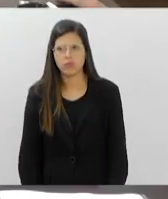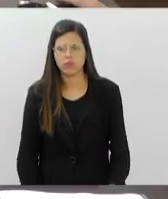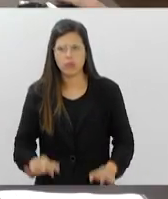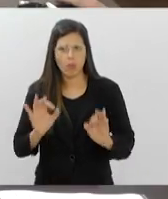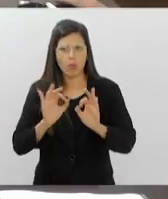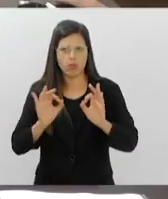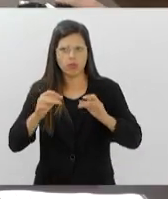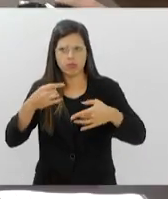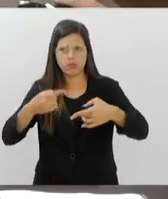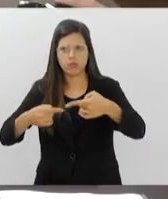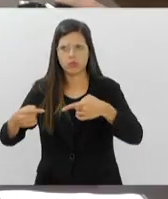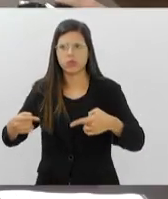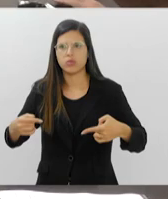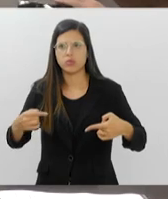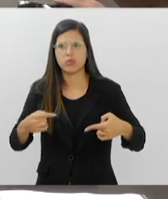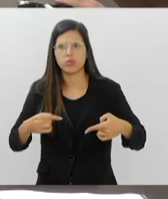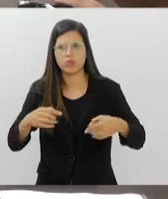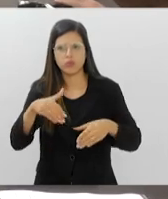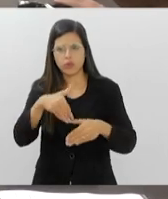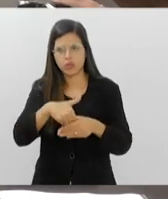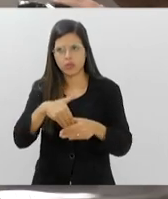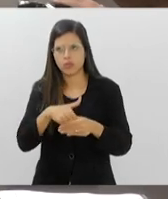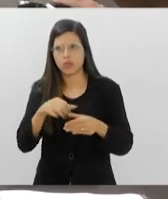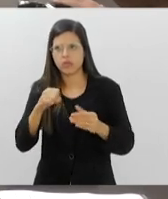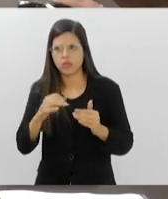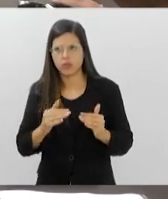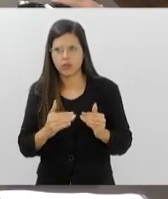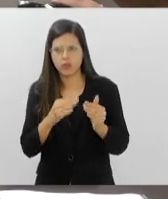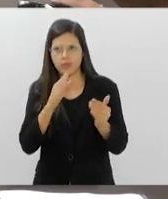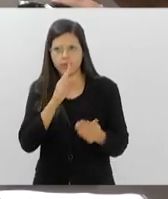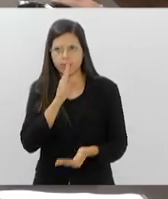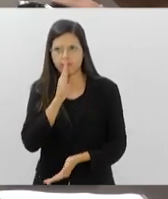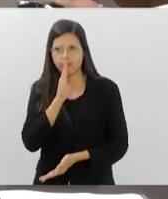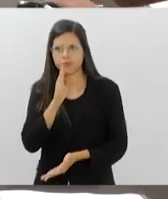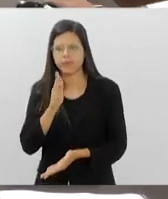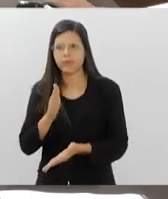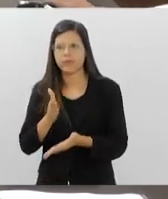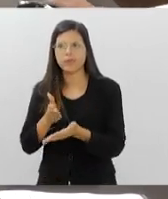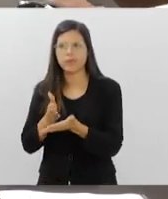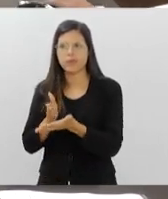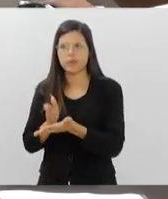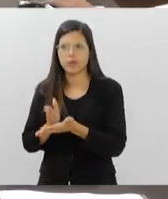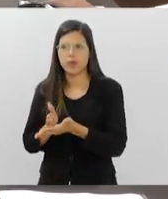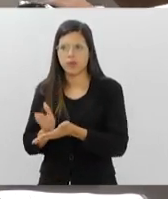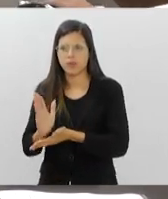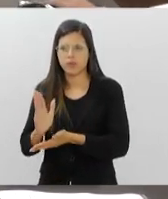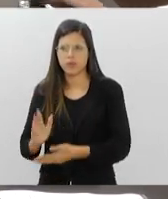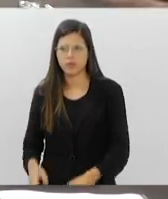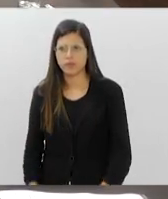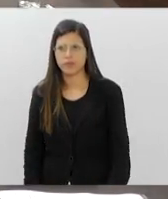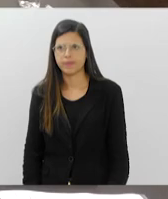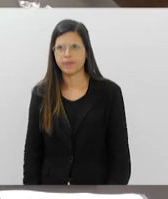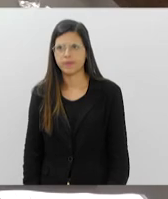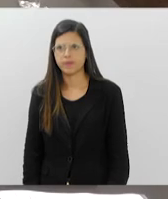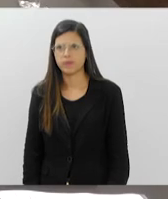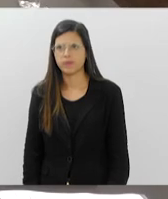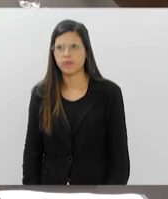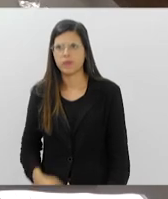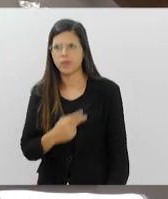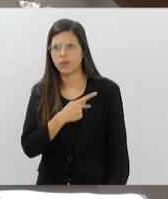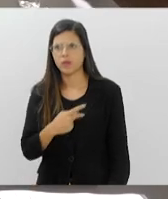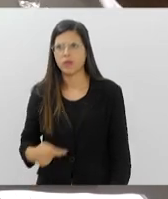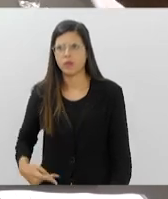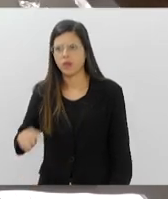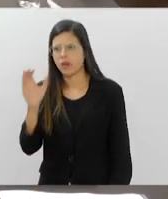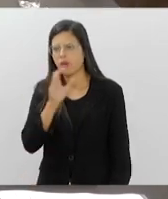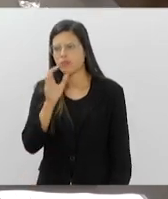Não havendo quem queira discutir. Em votação. Os senhores que aprovam permaneçam como estão. Aprovado. Presidente, rapidamente,